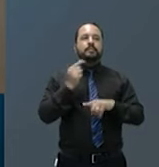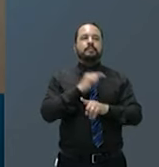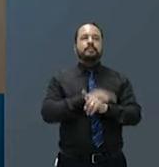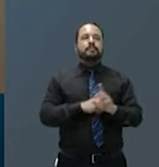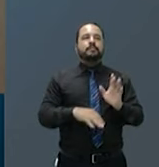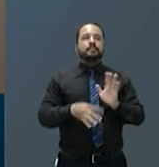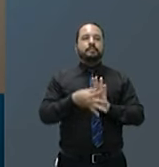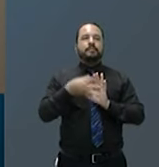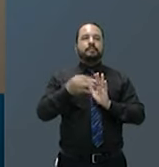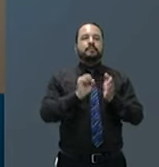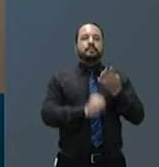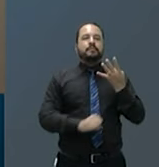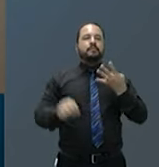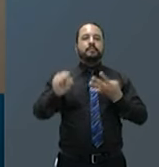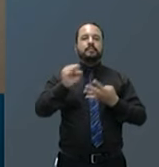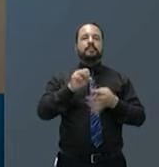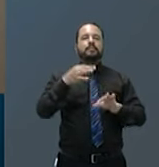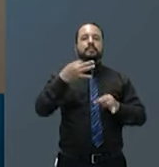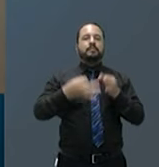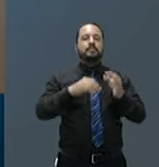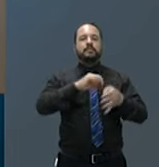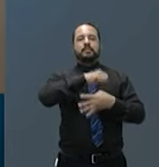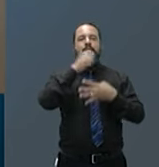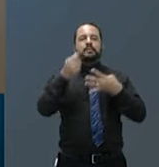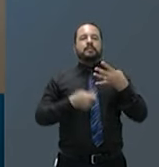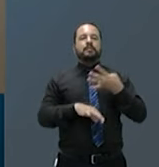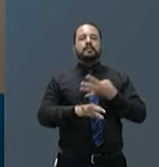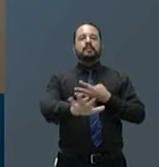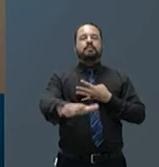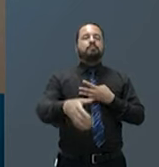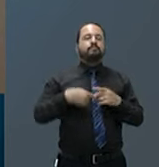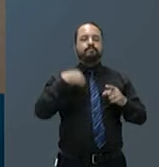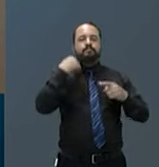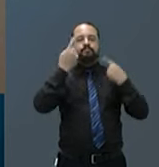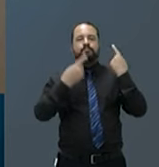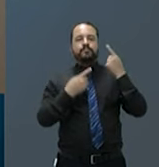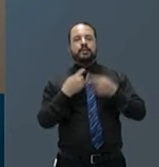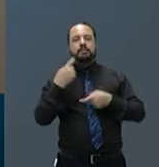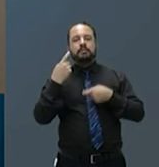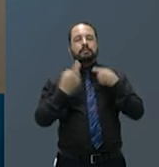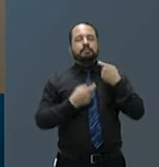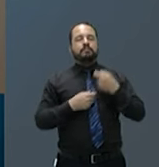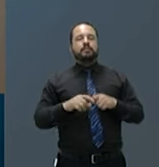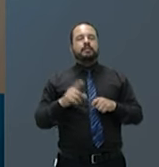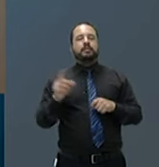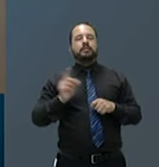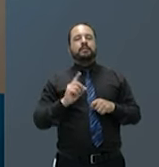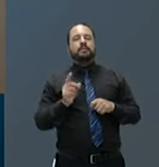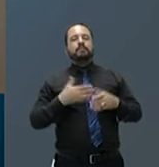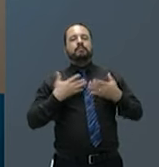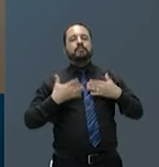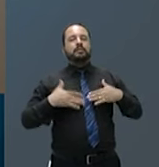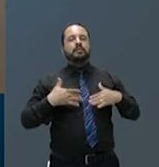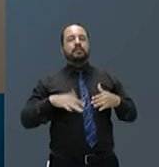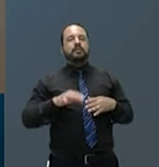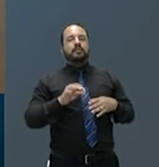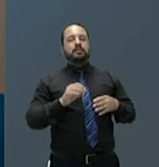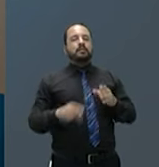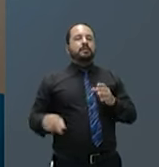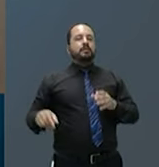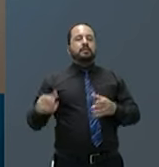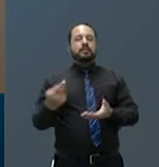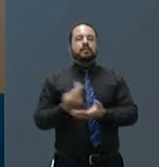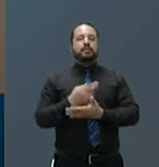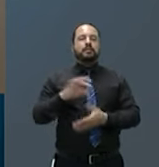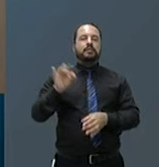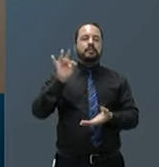precedente jurisprudencial qualificado, sem se preocupar em demonstrar as peculiaridades do caso concreto que justificam a distinção,